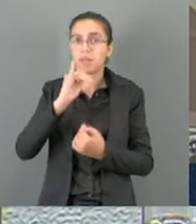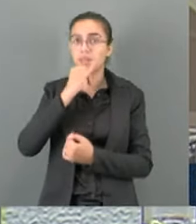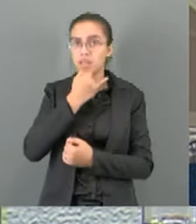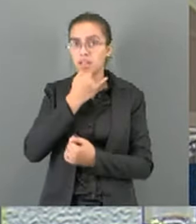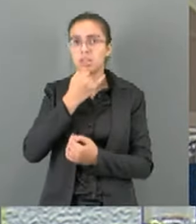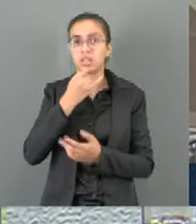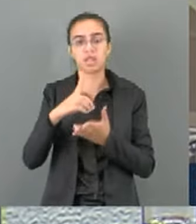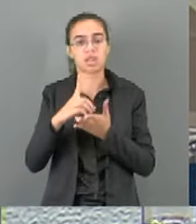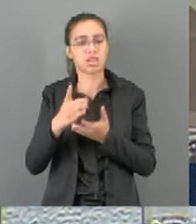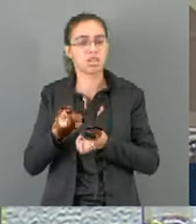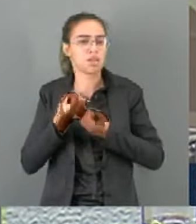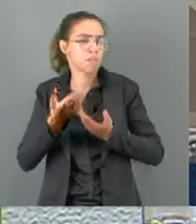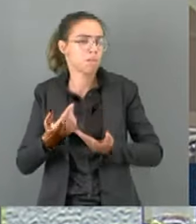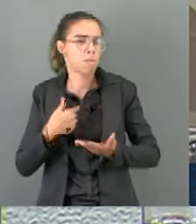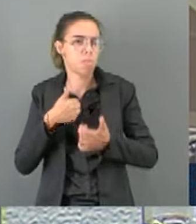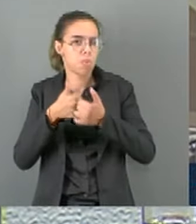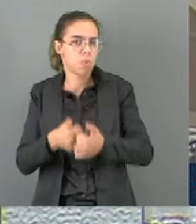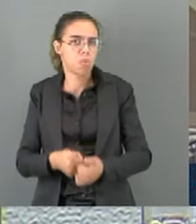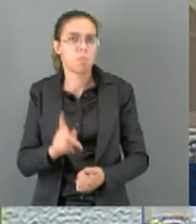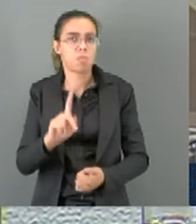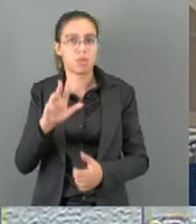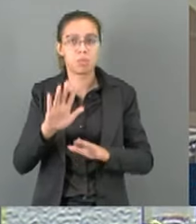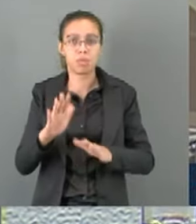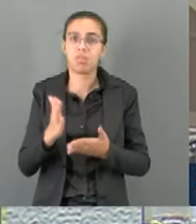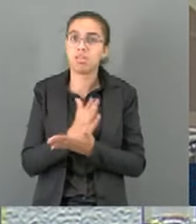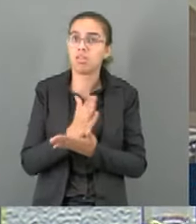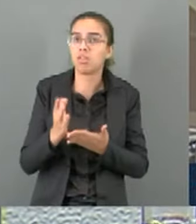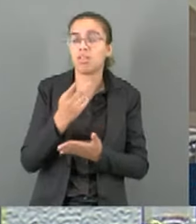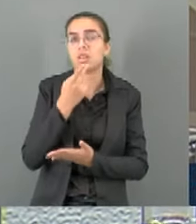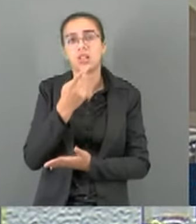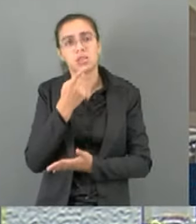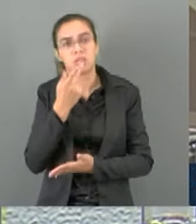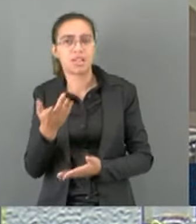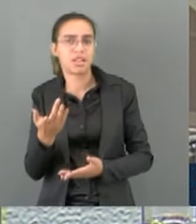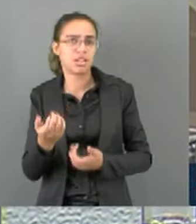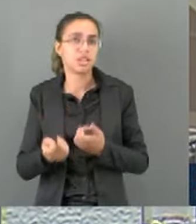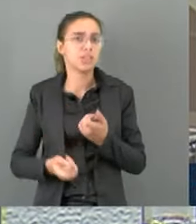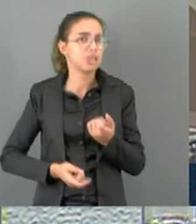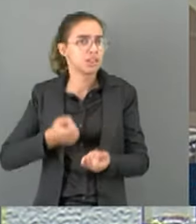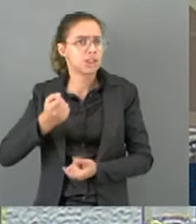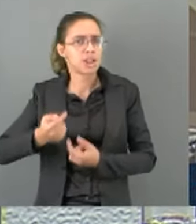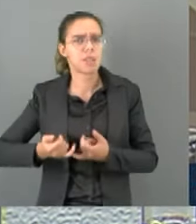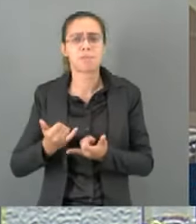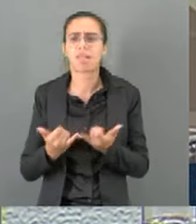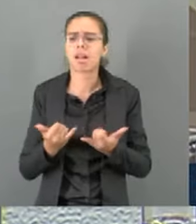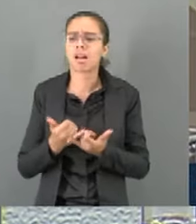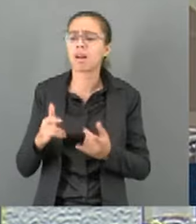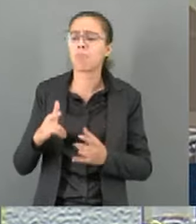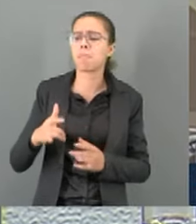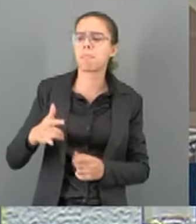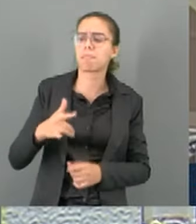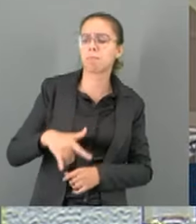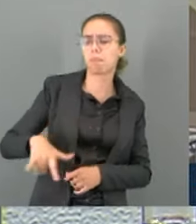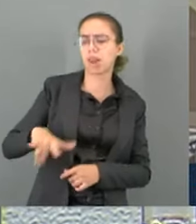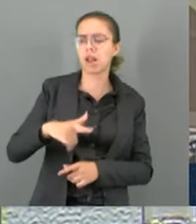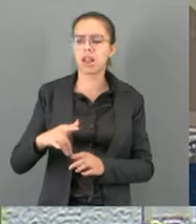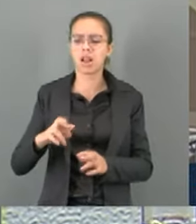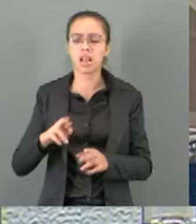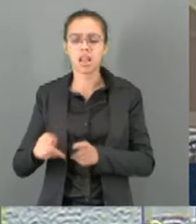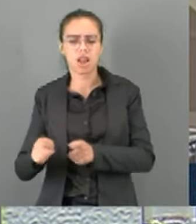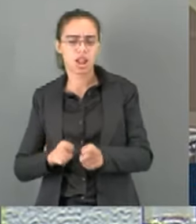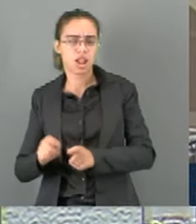eu não acompanhei, mas eu tenho certeza que alguns deles falaram que, eventualmente, não falo de manipulação de resultados de tomar gol, né?